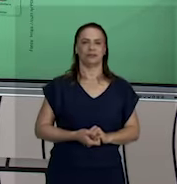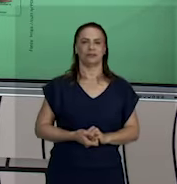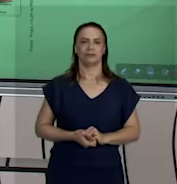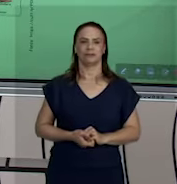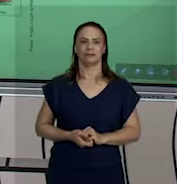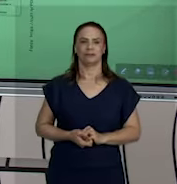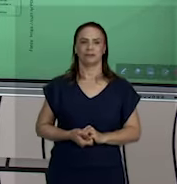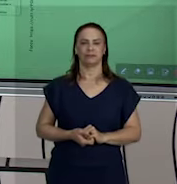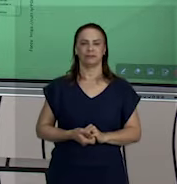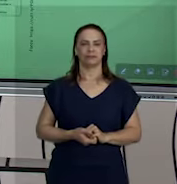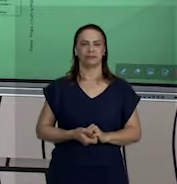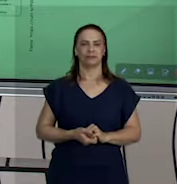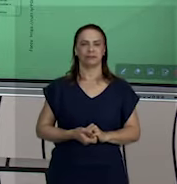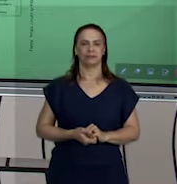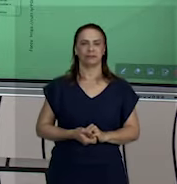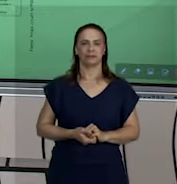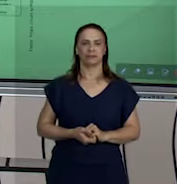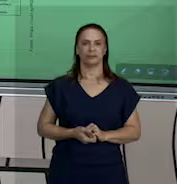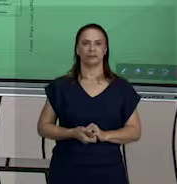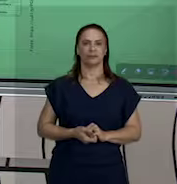Opa.